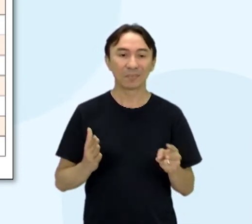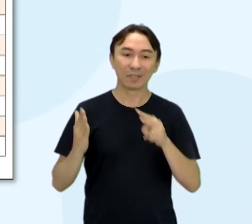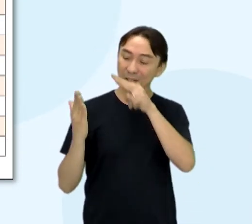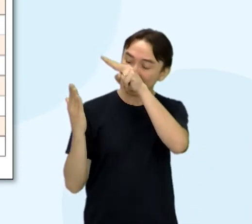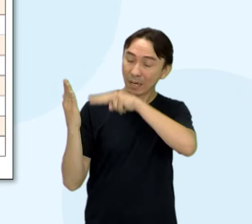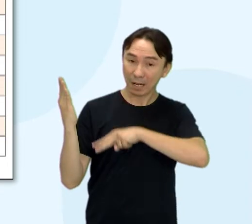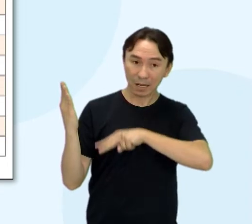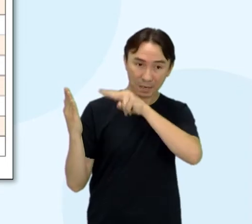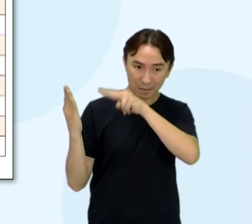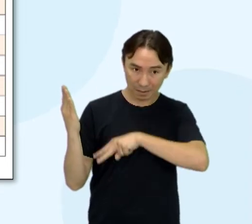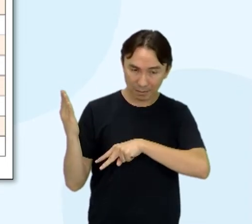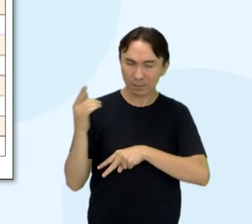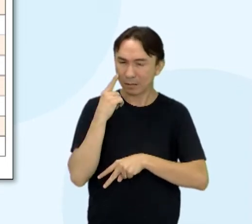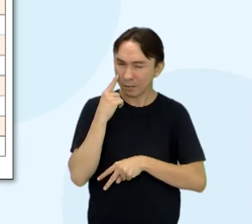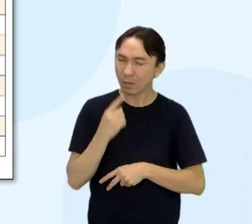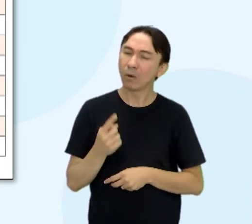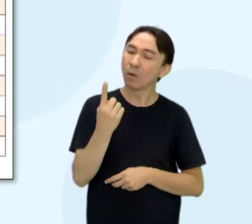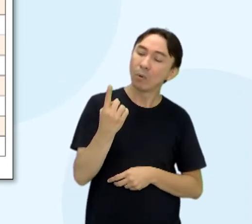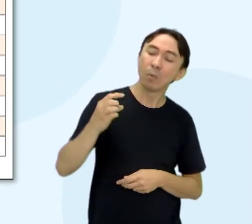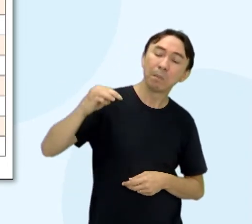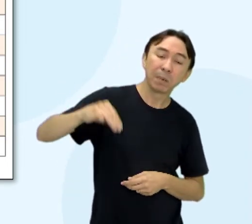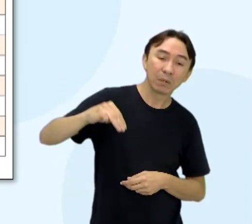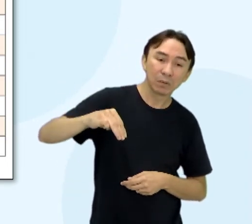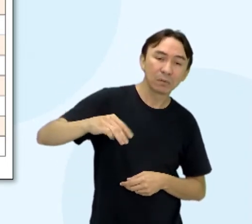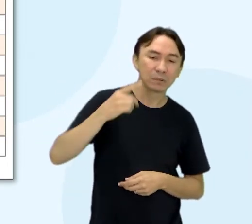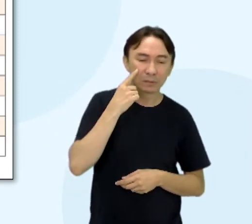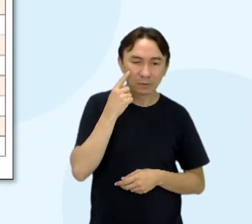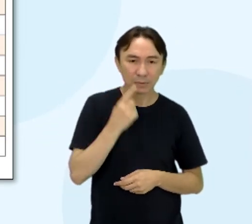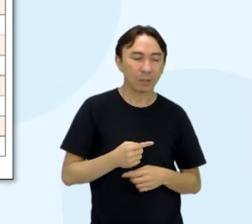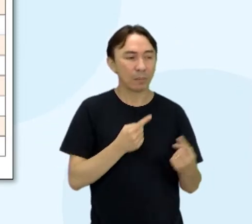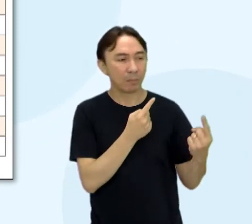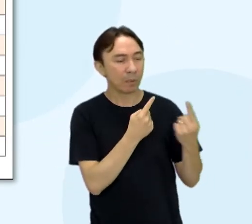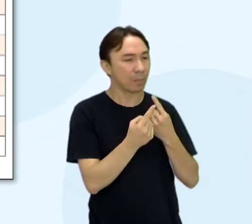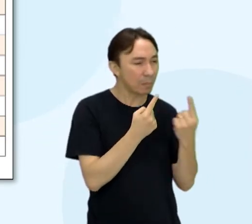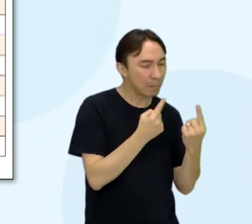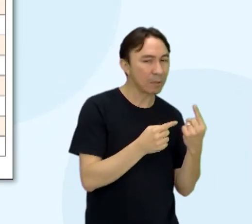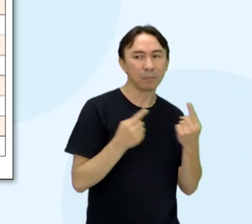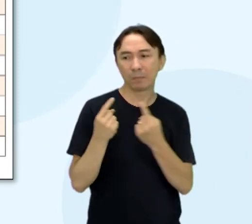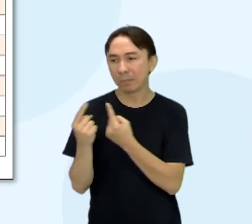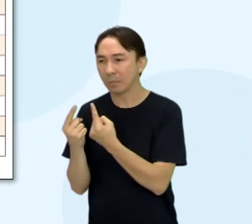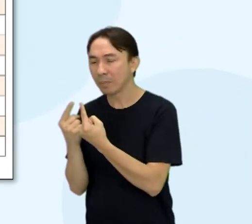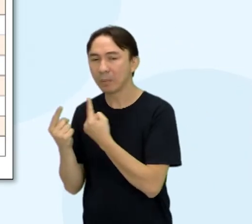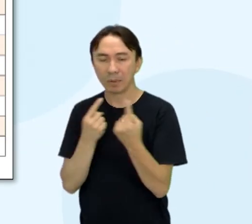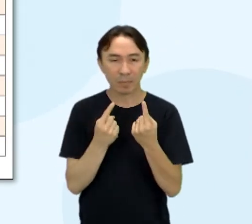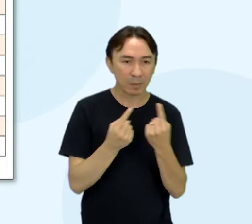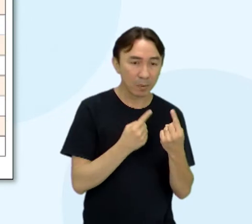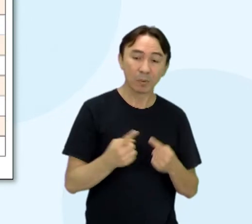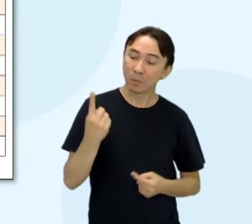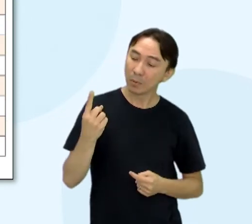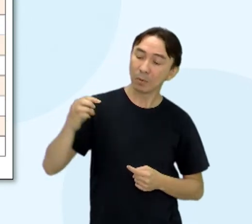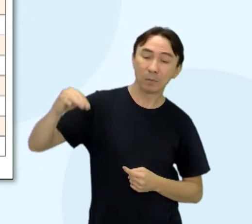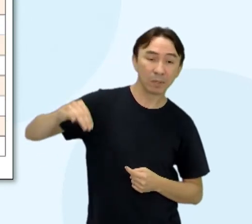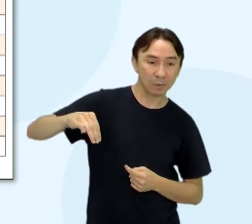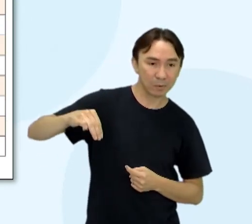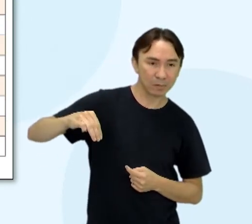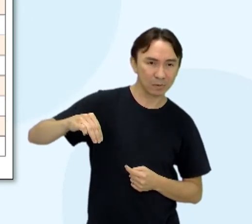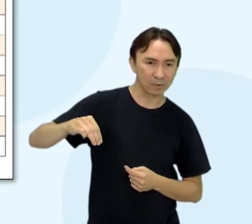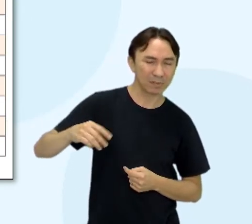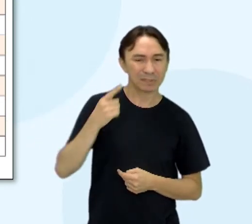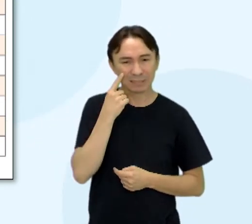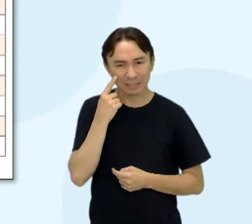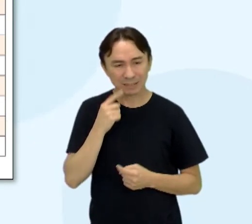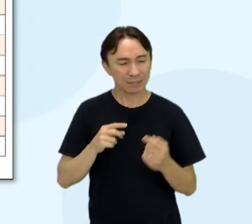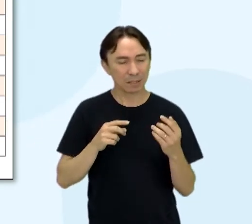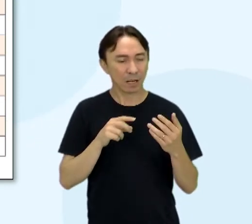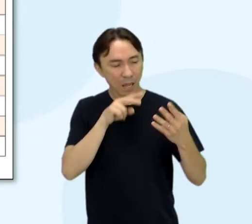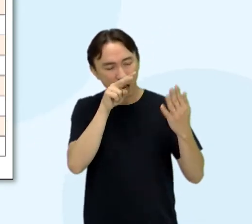um minutinho para vocês se organizarem depois, conversar com o nosso, falar para o nosso diretor, deixar um minutinho para vocês pelo menos olharem